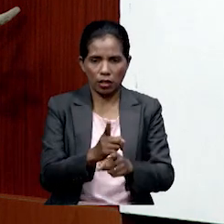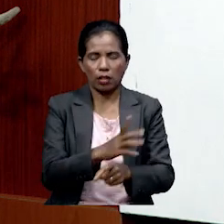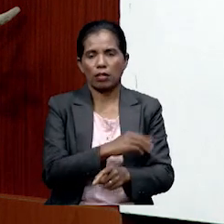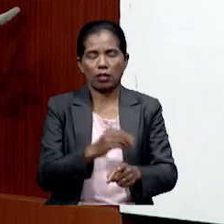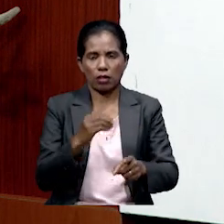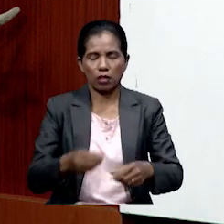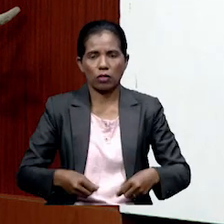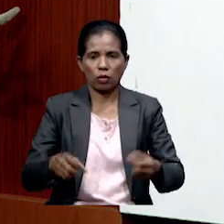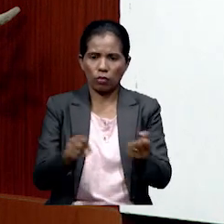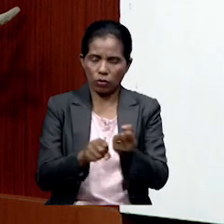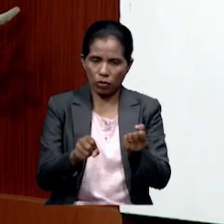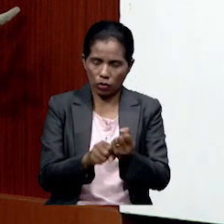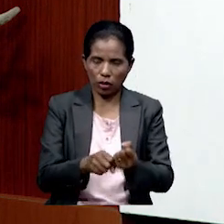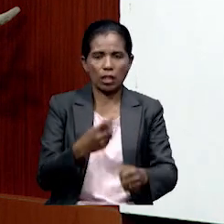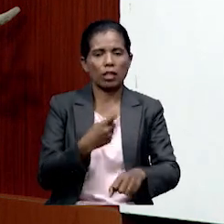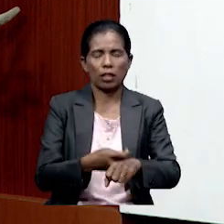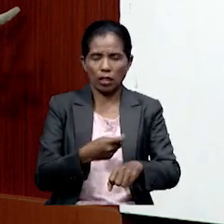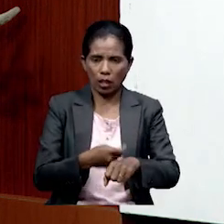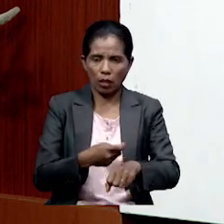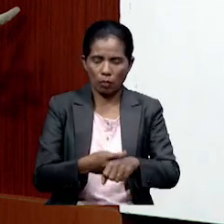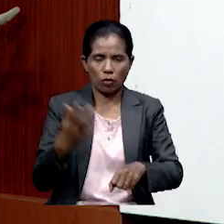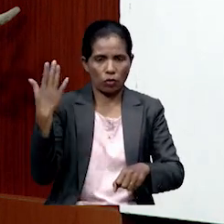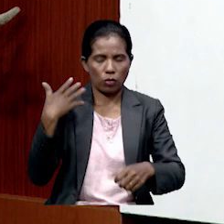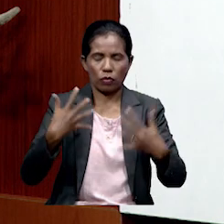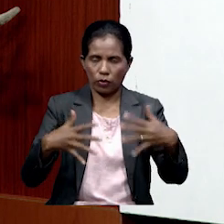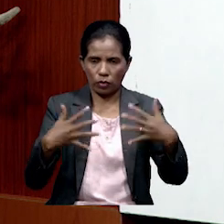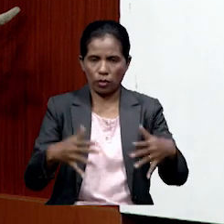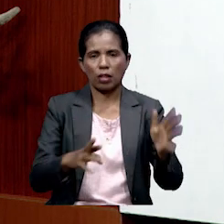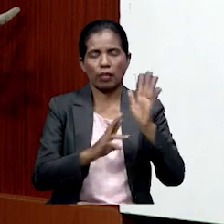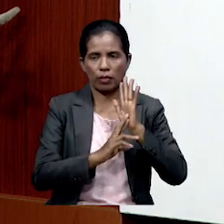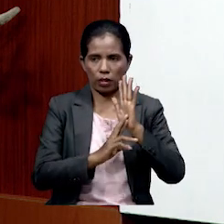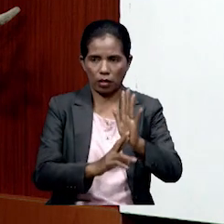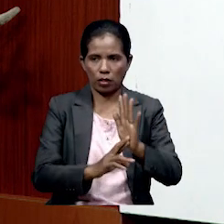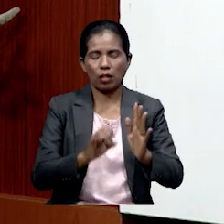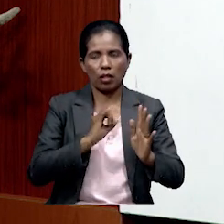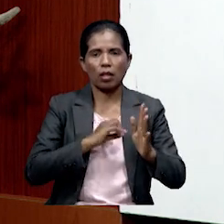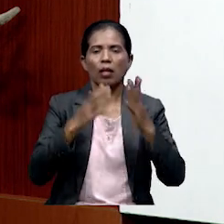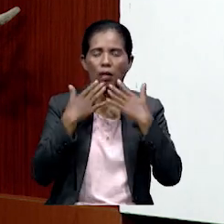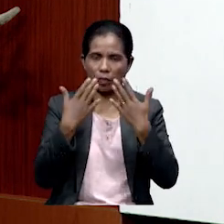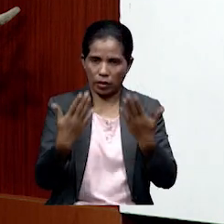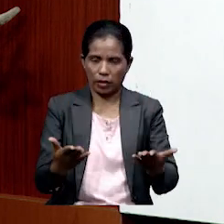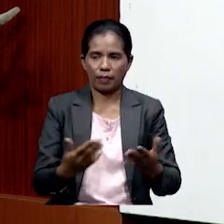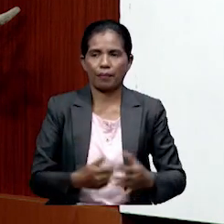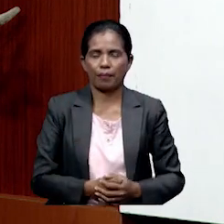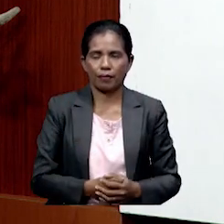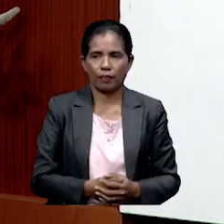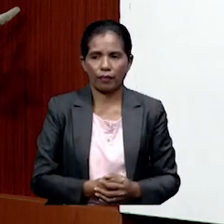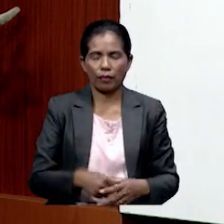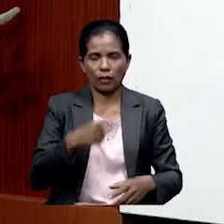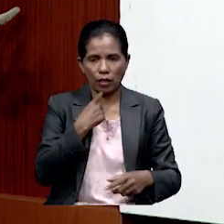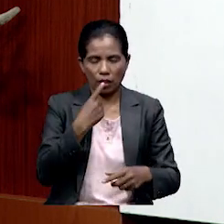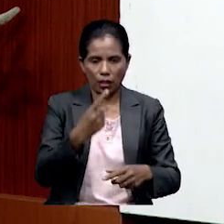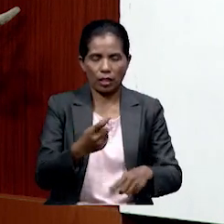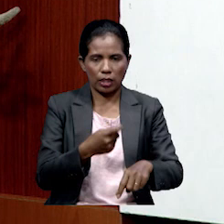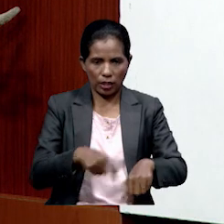ser apoio solidário em momento de fundo da libertação nacional. Também, nem representa e dané, nem agradece e dané. Falo Ratalaik, mas explica, e